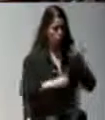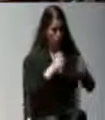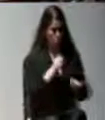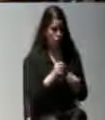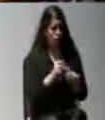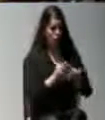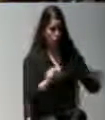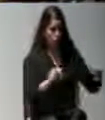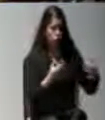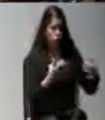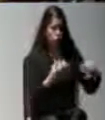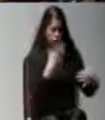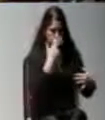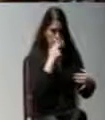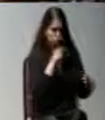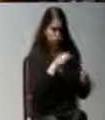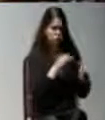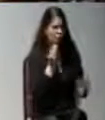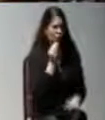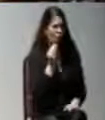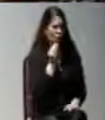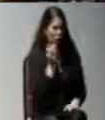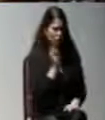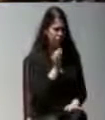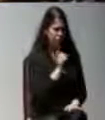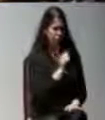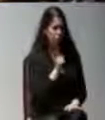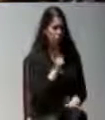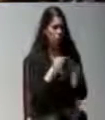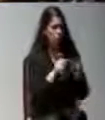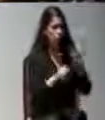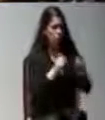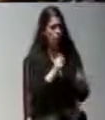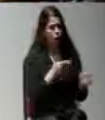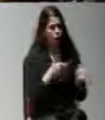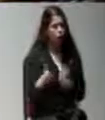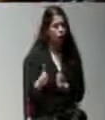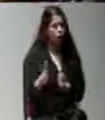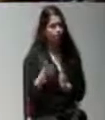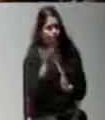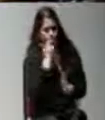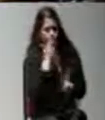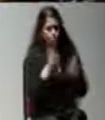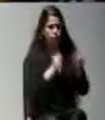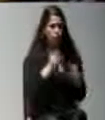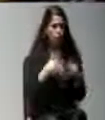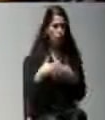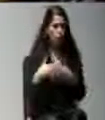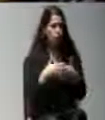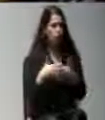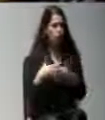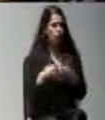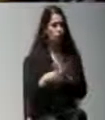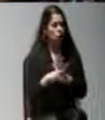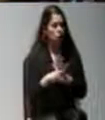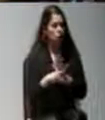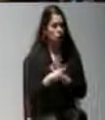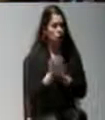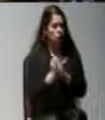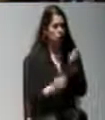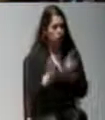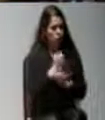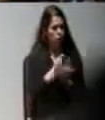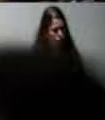conter uma obviedade, por outro, entretanto, por outro, enfrenta uma questão complexa da própria teoria